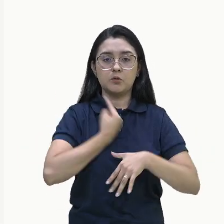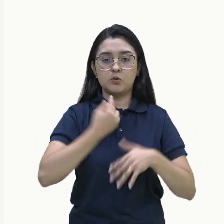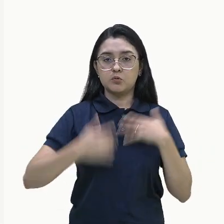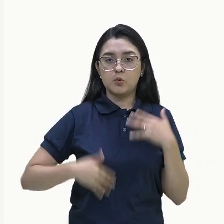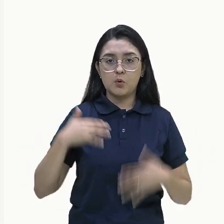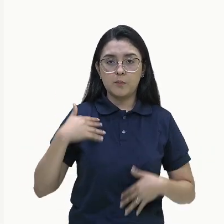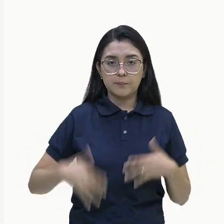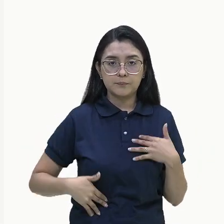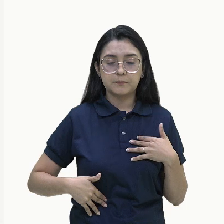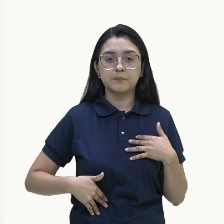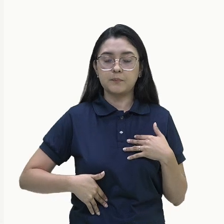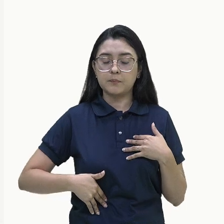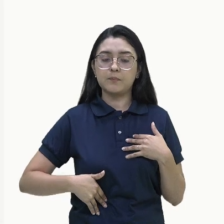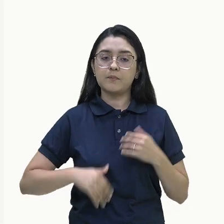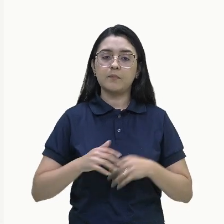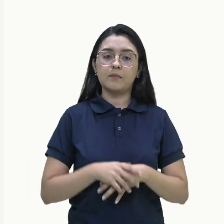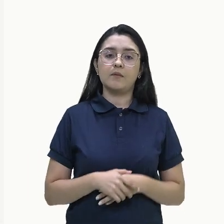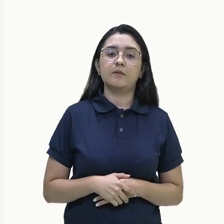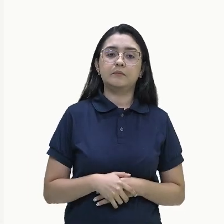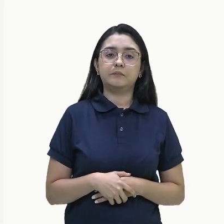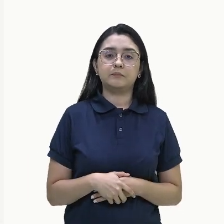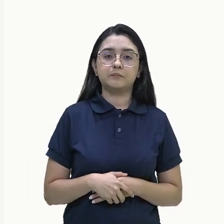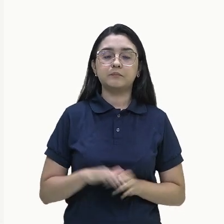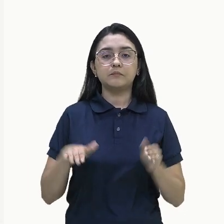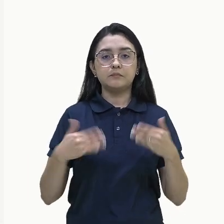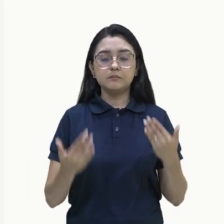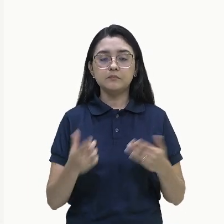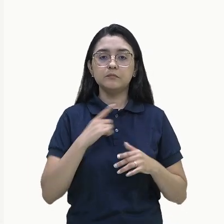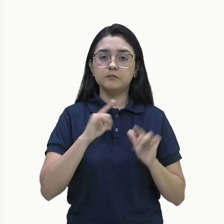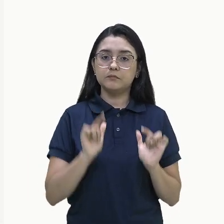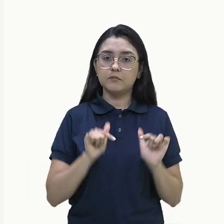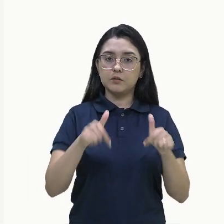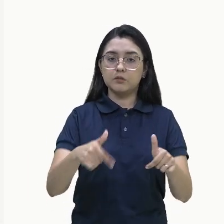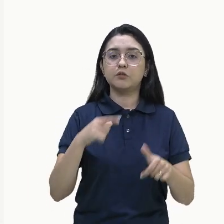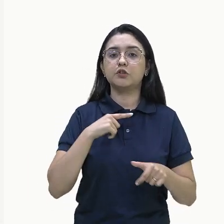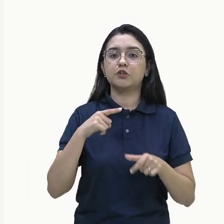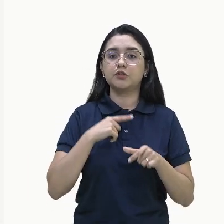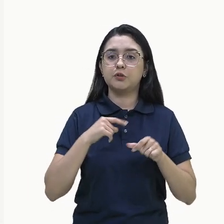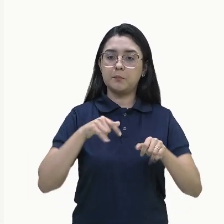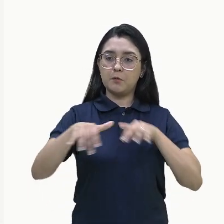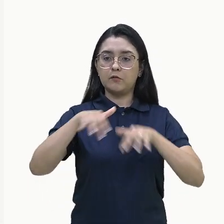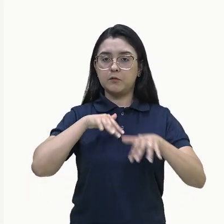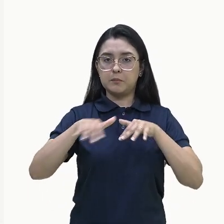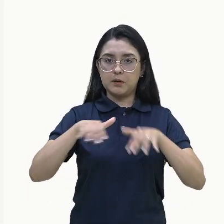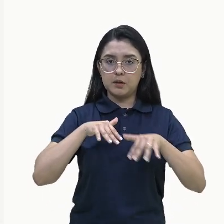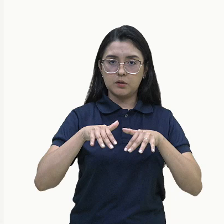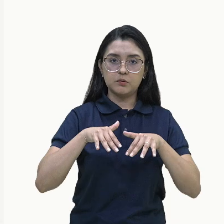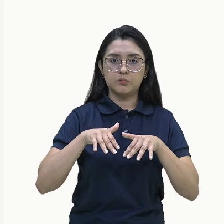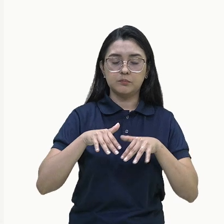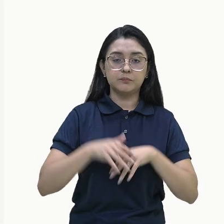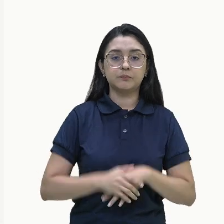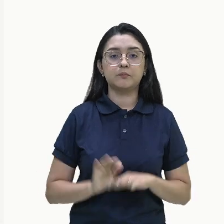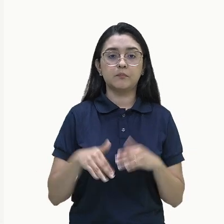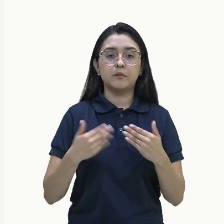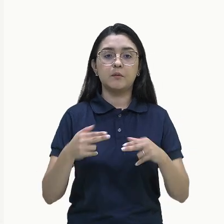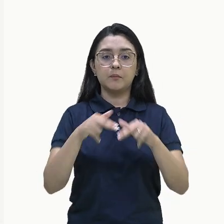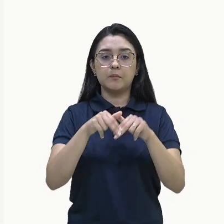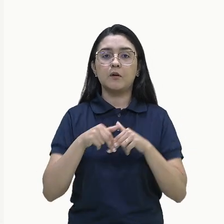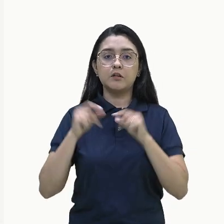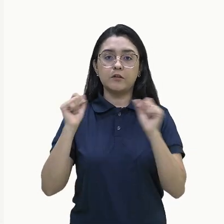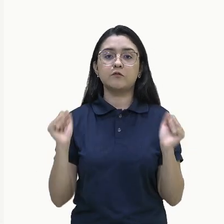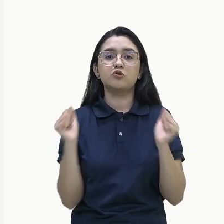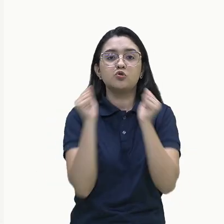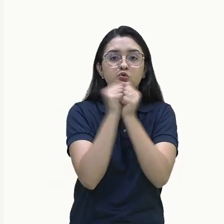organismo. Eles vão realizar funções de locomoção, né, porque eles estão unidos aos